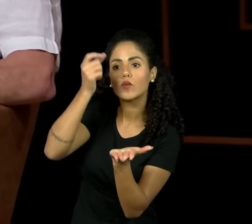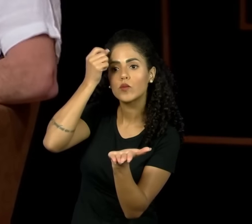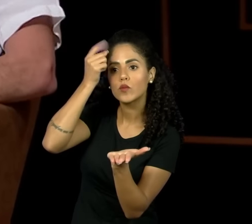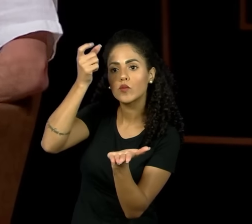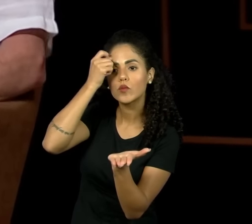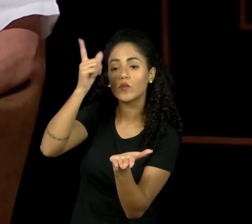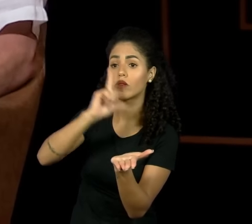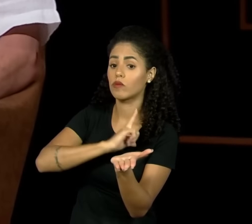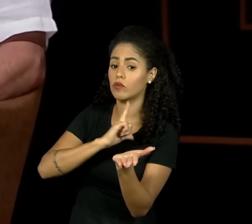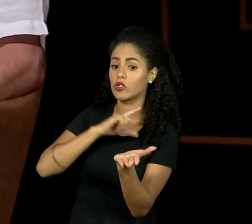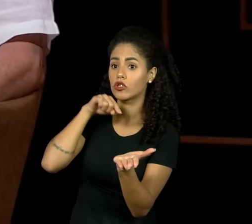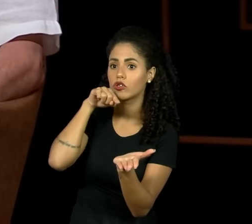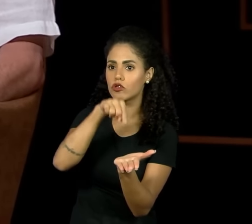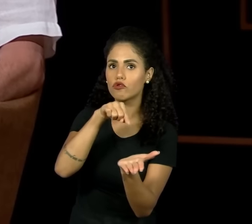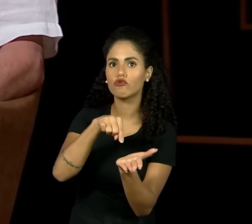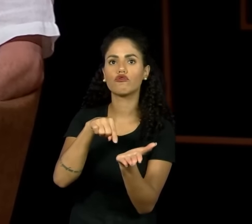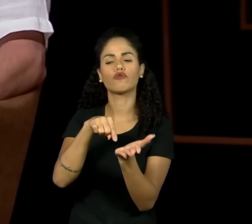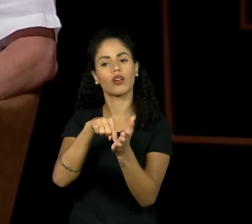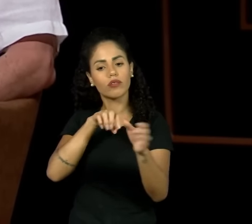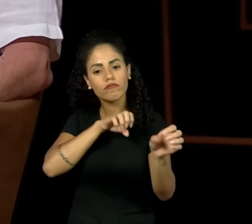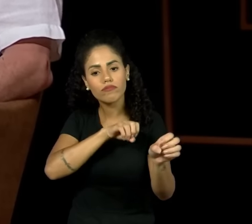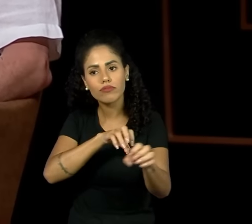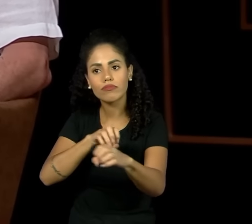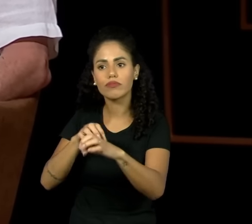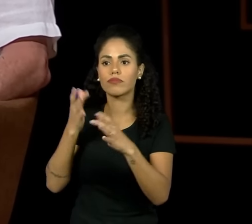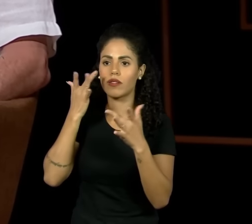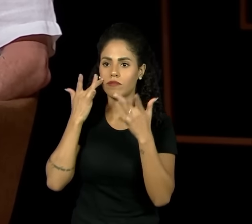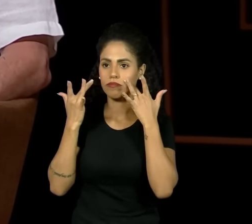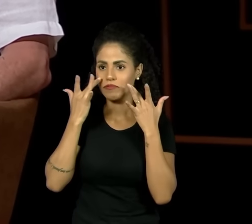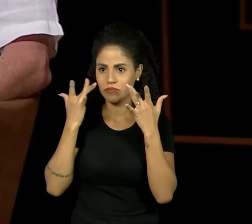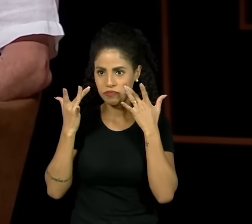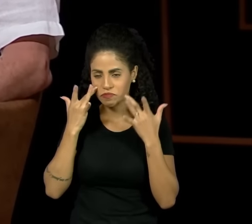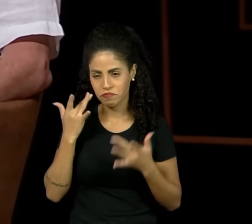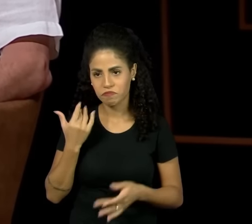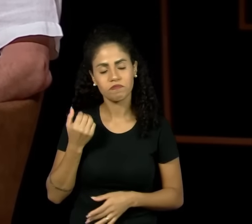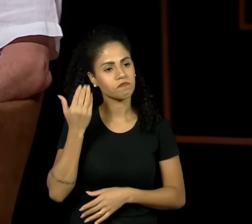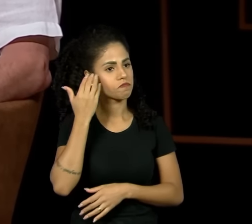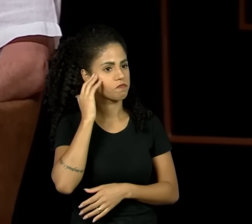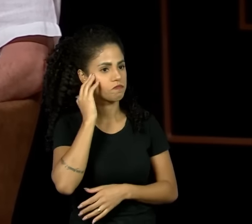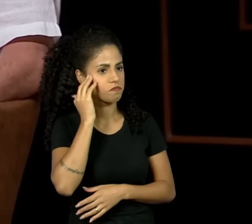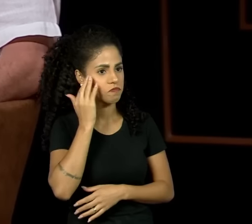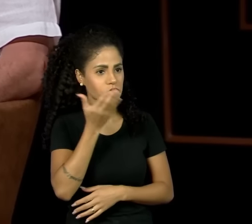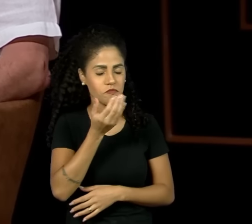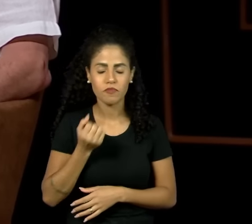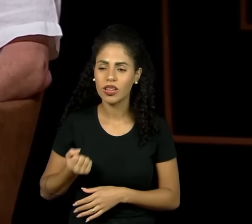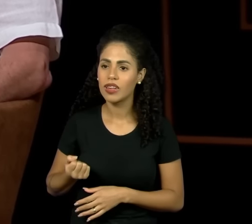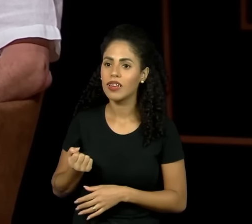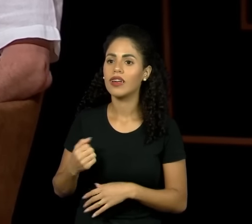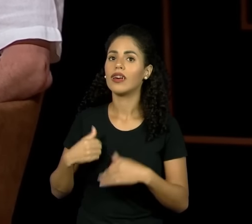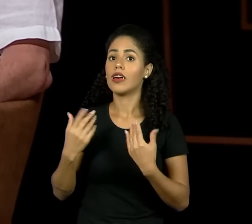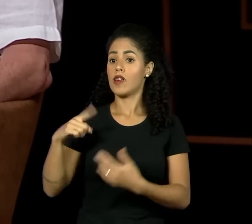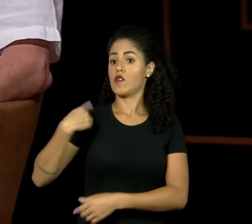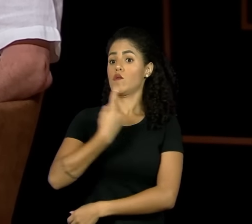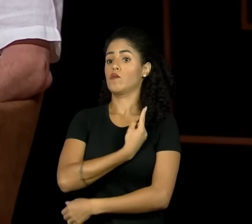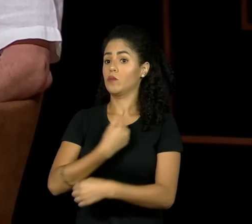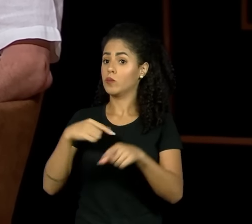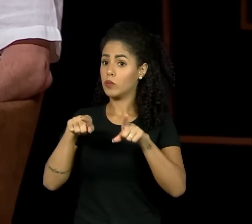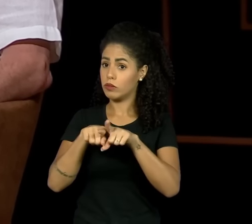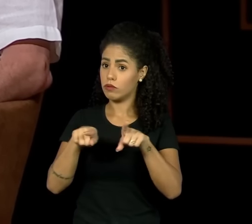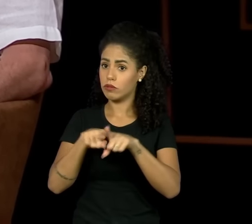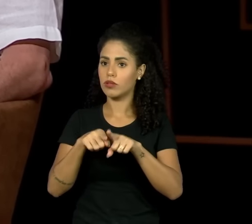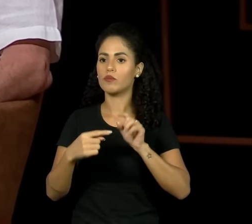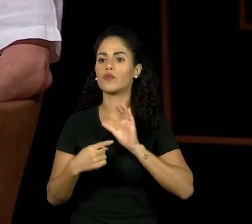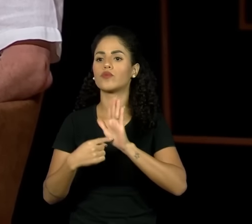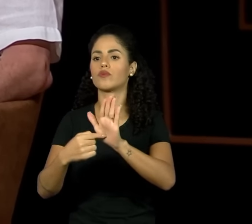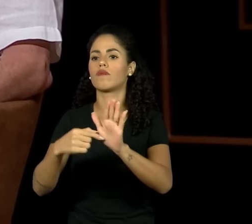eh capitaneado assim pela Zezé Bueno uhum eh a gente também fazia apresentações na Praça